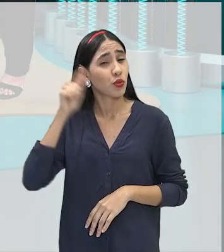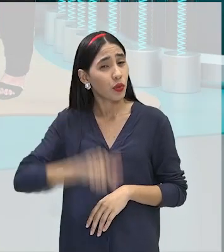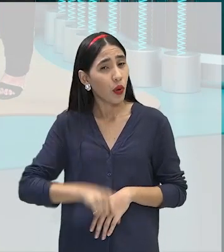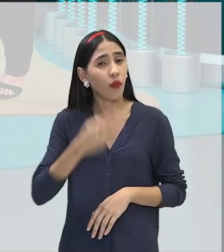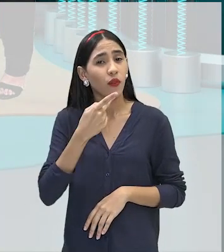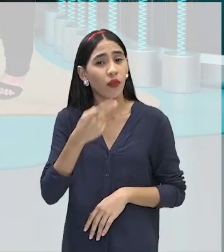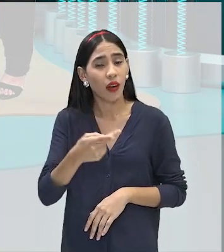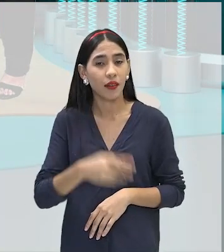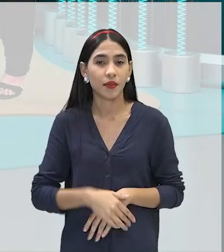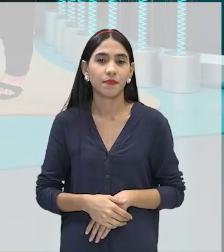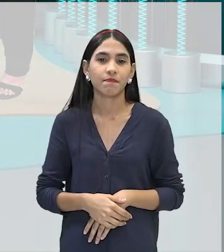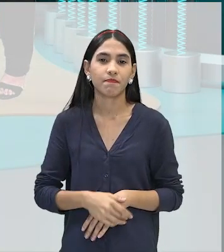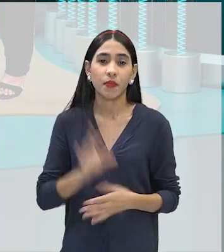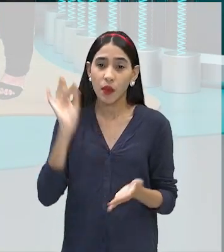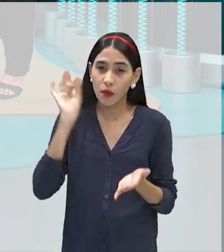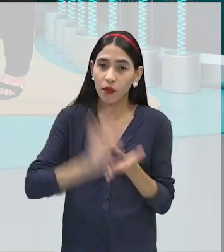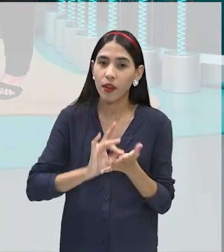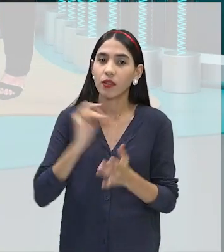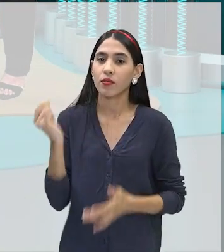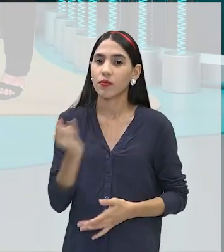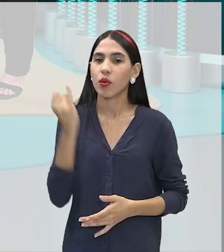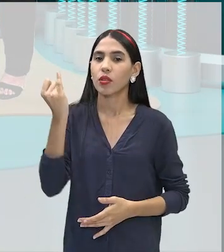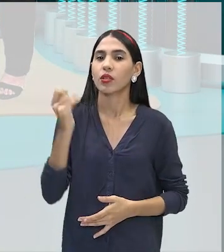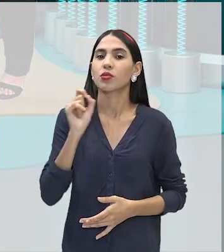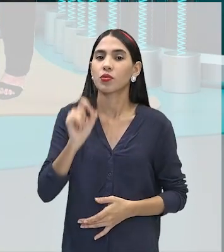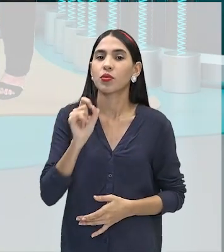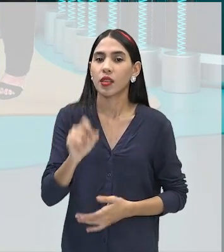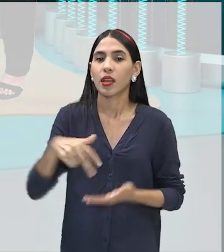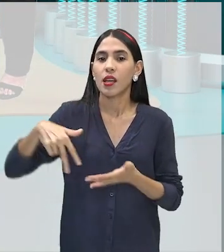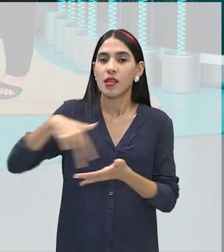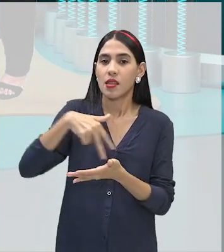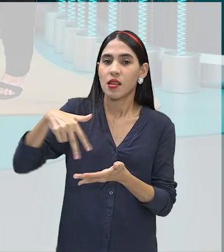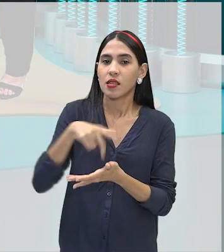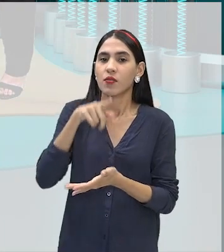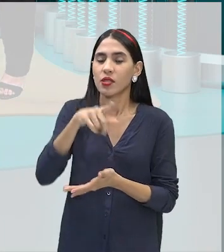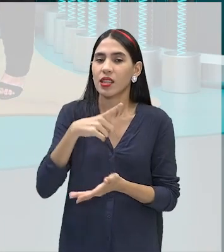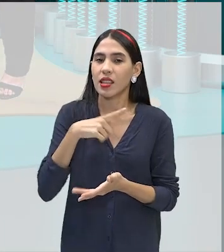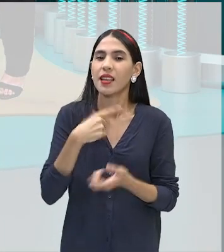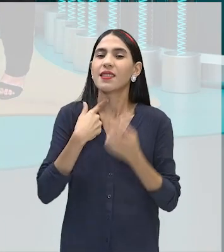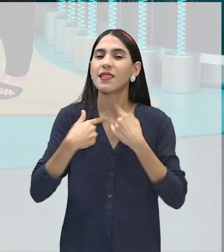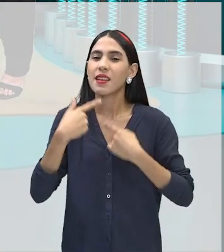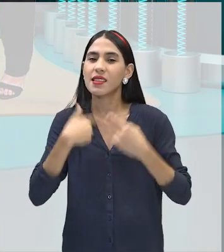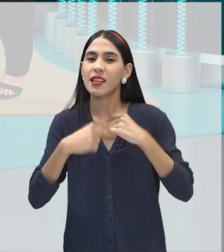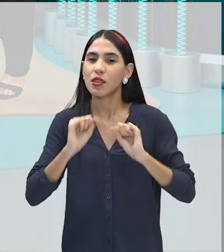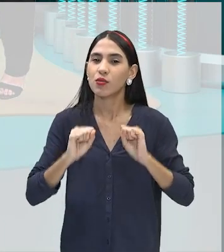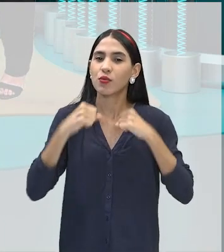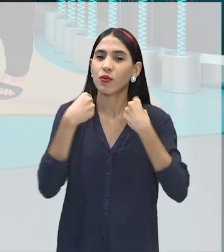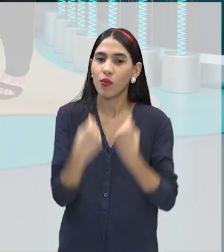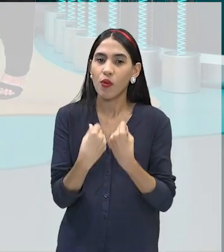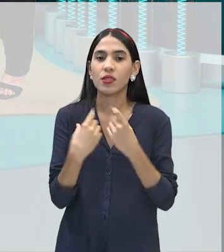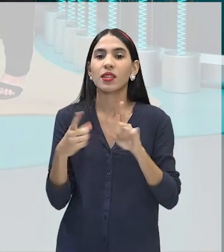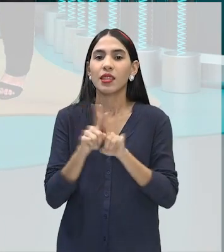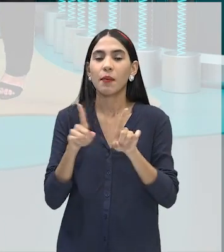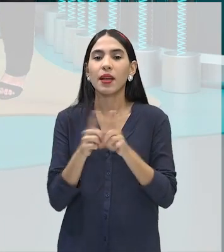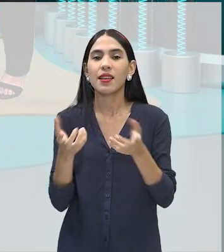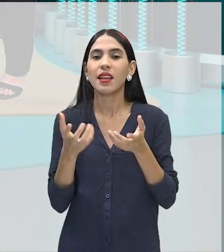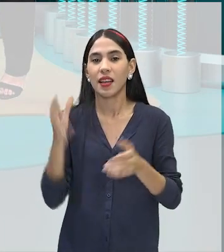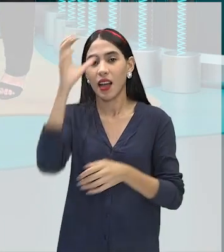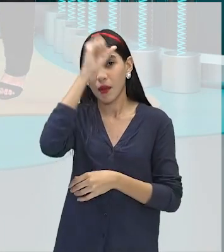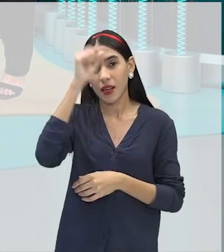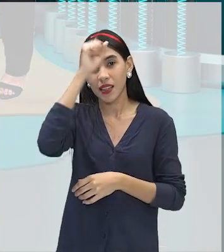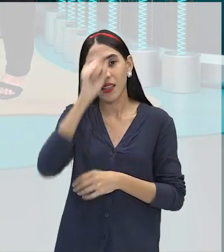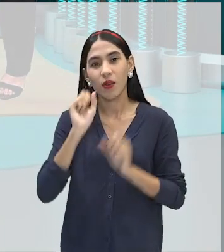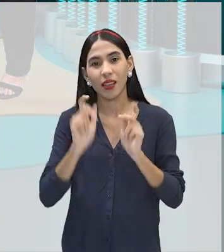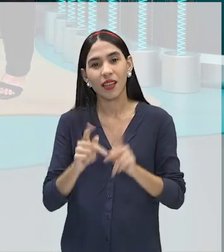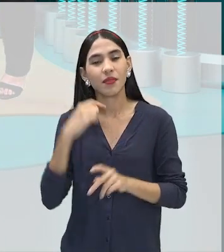novamente, é que o que realmente importa para essa questão da dança é que você tenha vontade e queira aprender, certo? E o